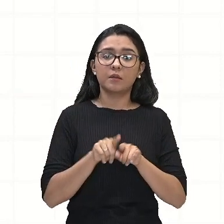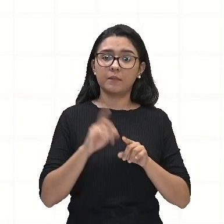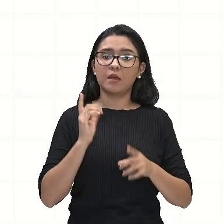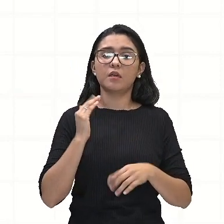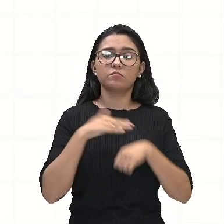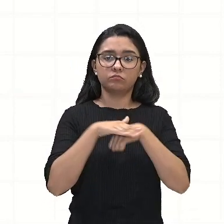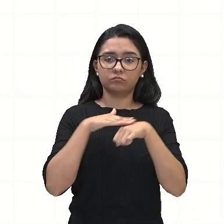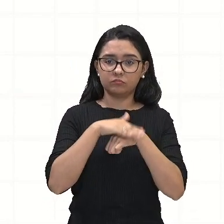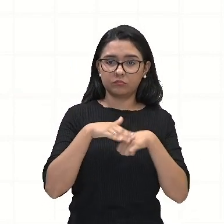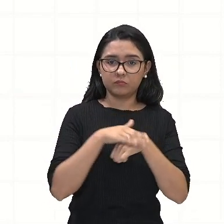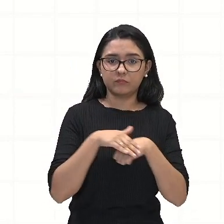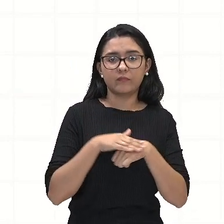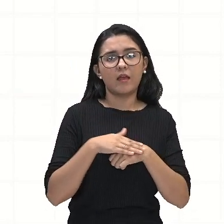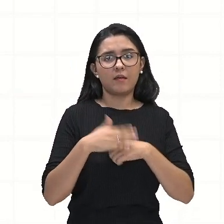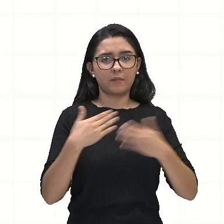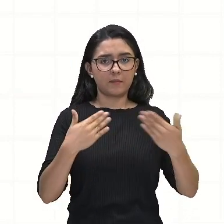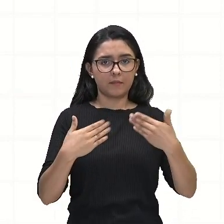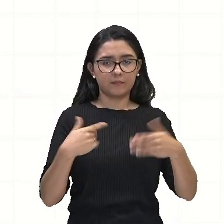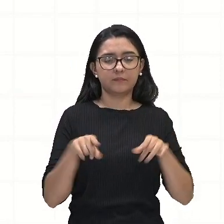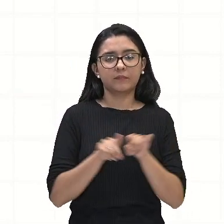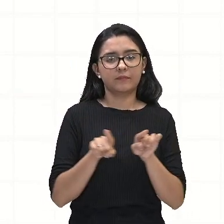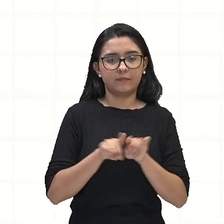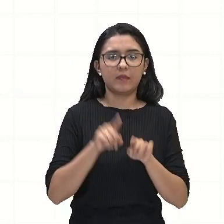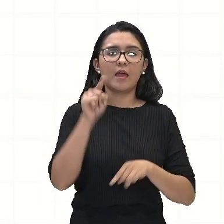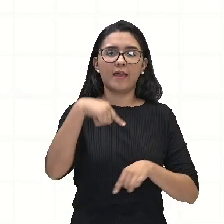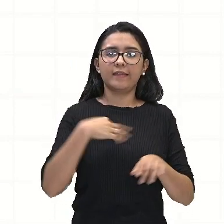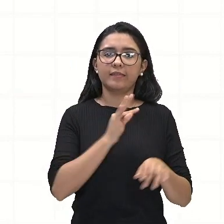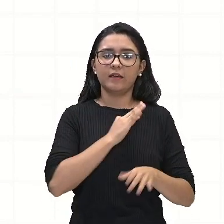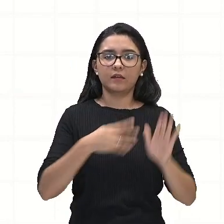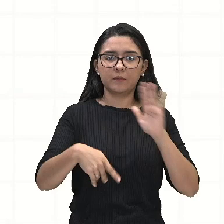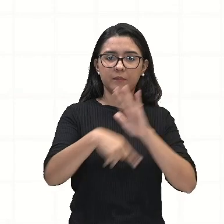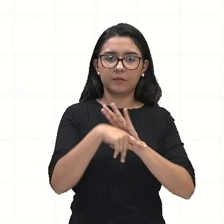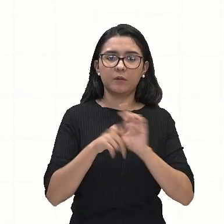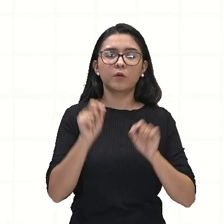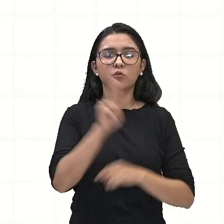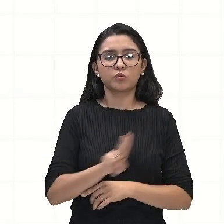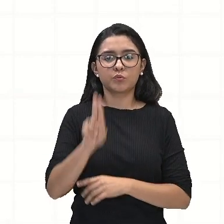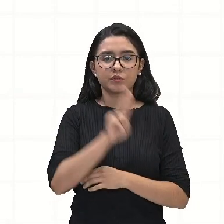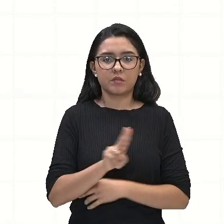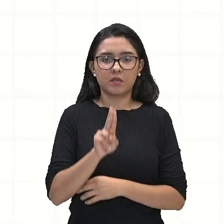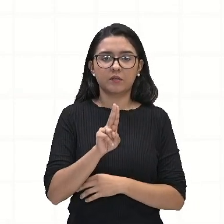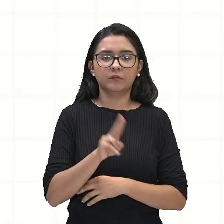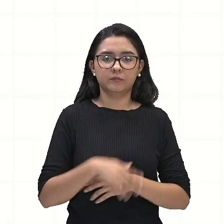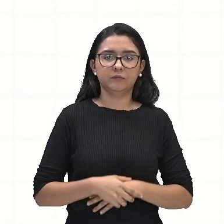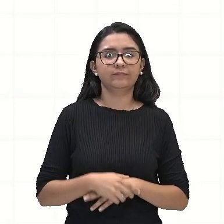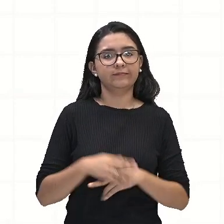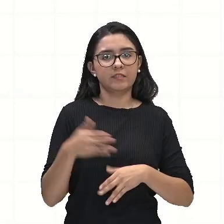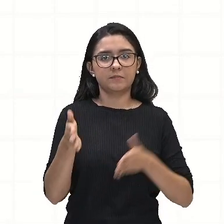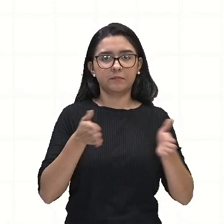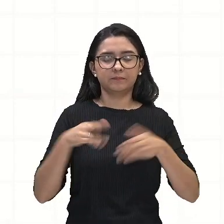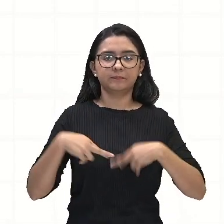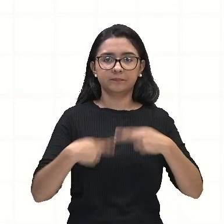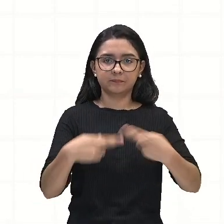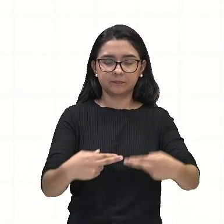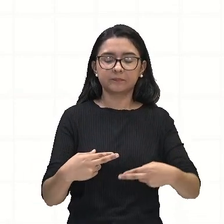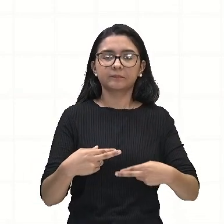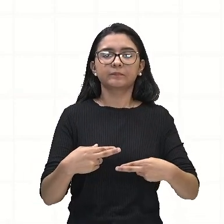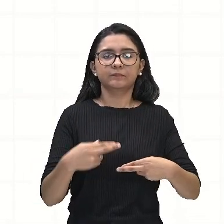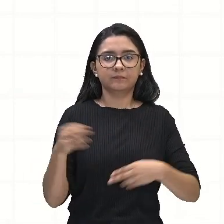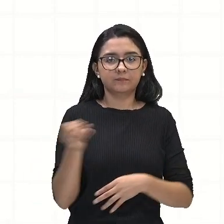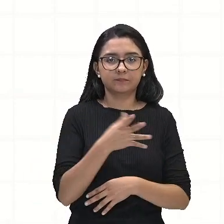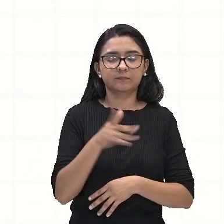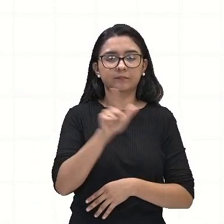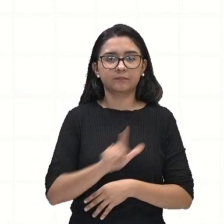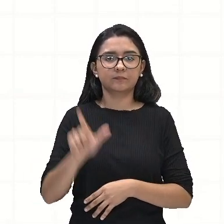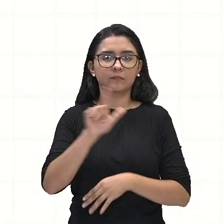diálogo, que no caso são conversas, né? Isso vão ser técnicas utilizadas nesse renascimento literário. Quais